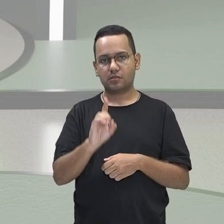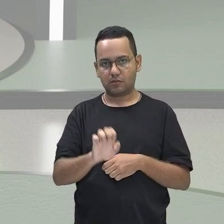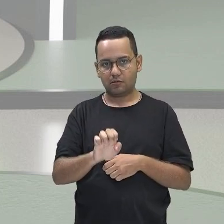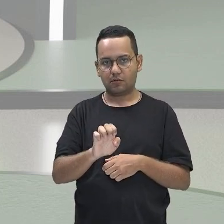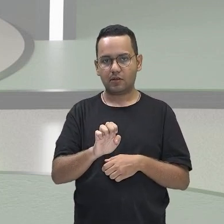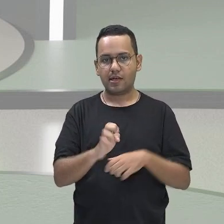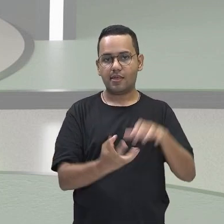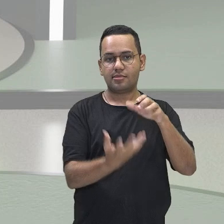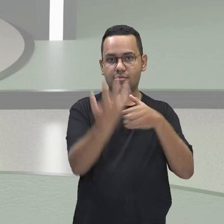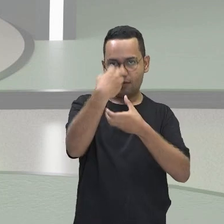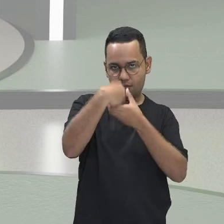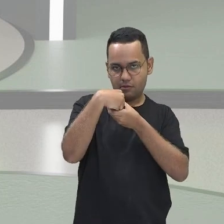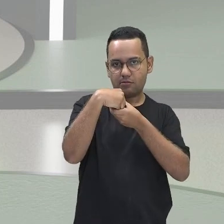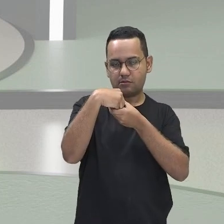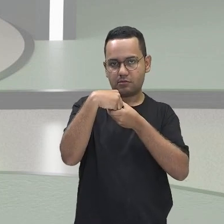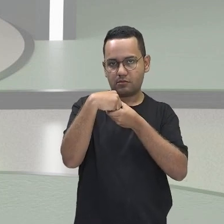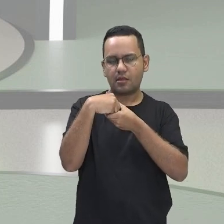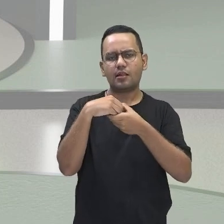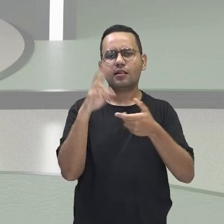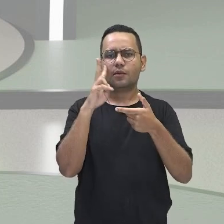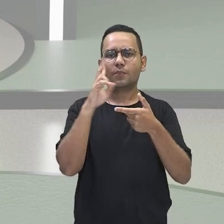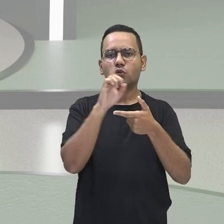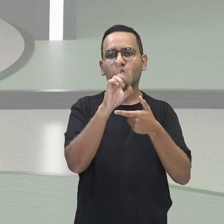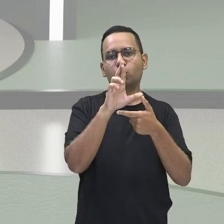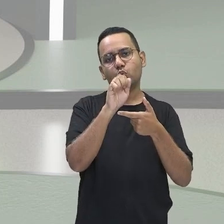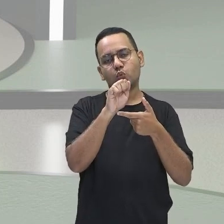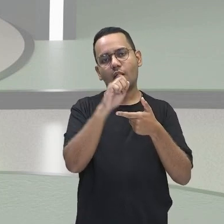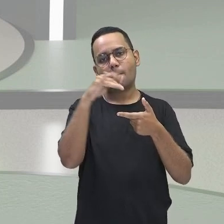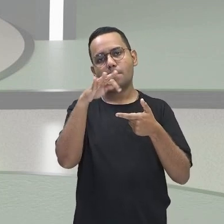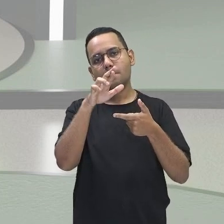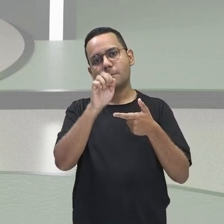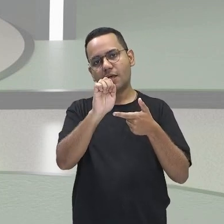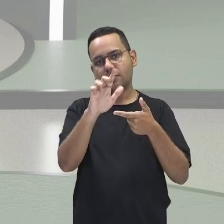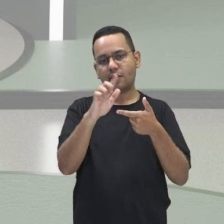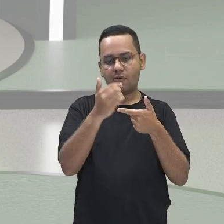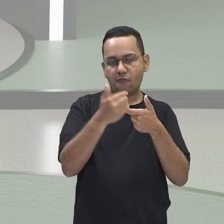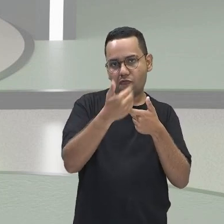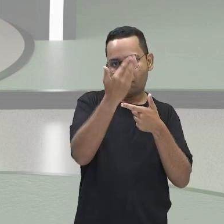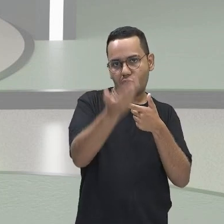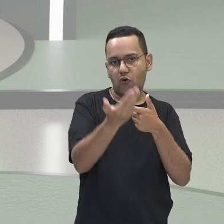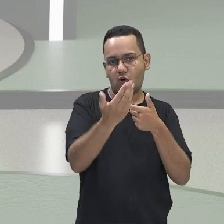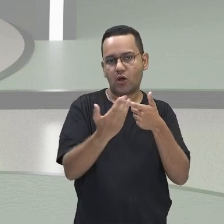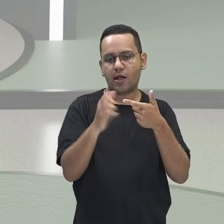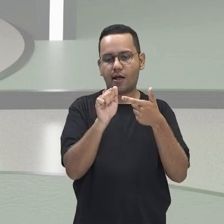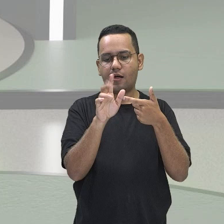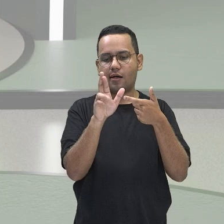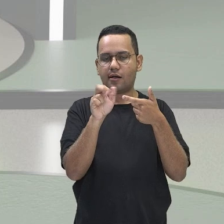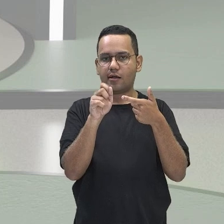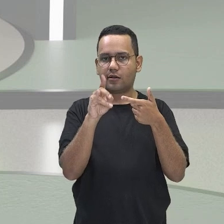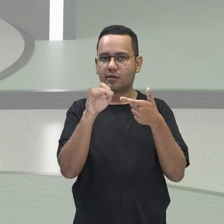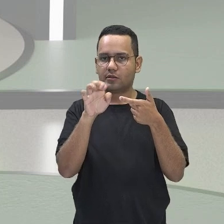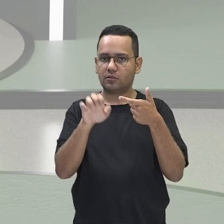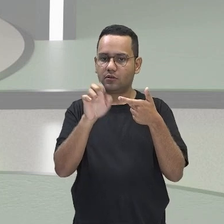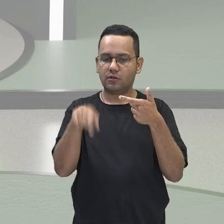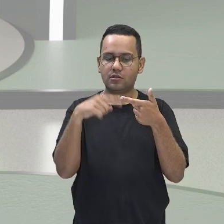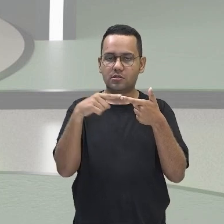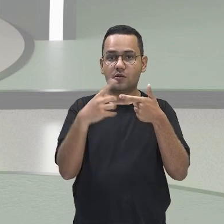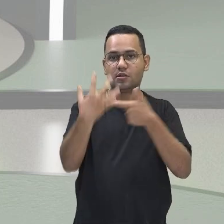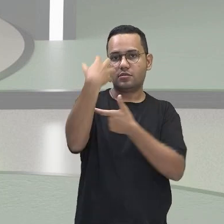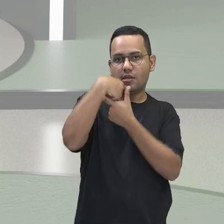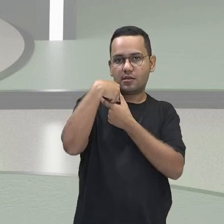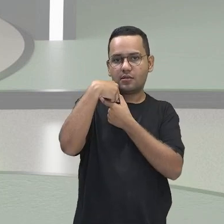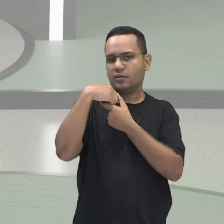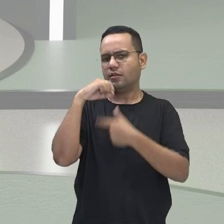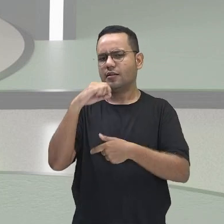mater, que é a externa, e a pia mater, que é a interna. Sua estrutura apresenta-se como uma teia de